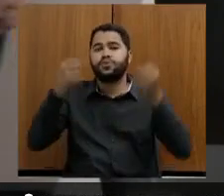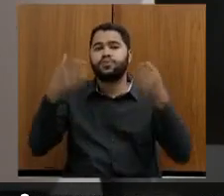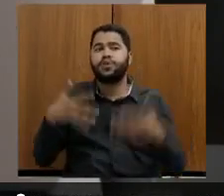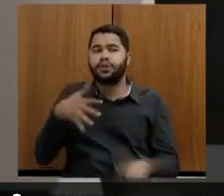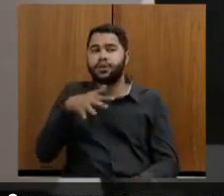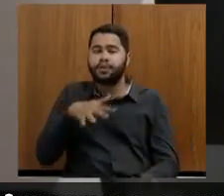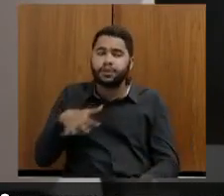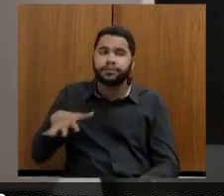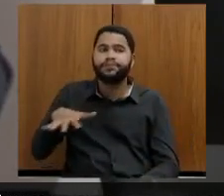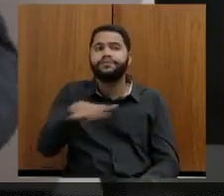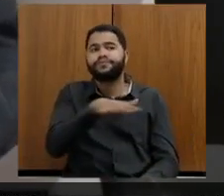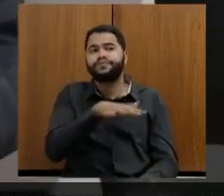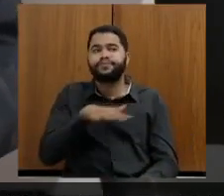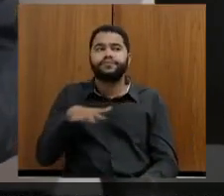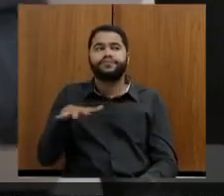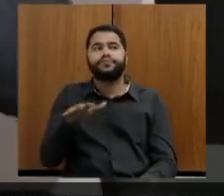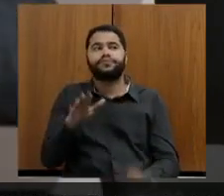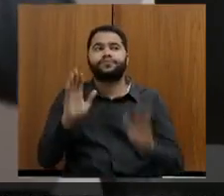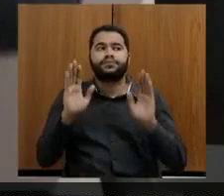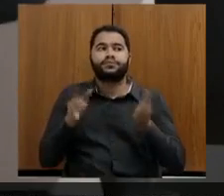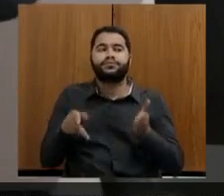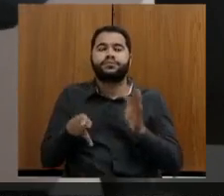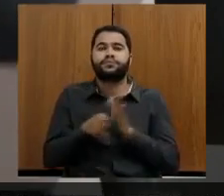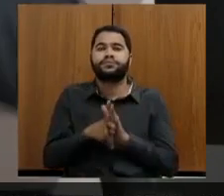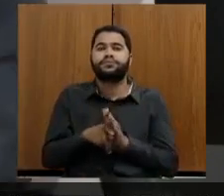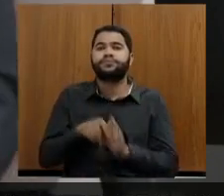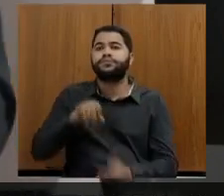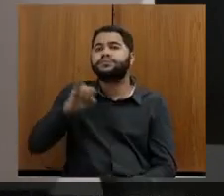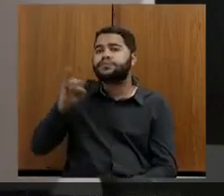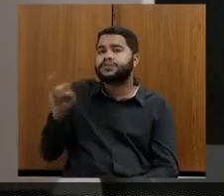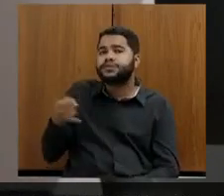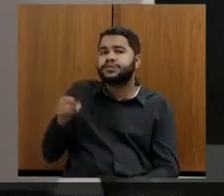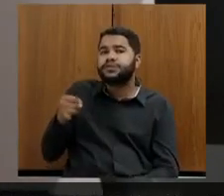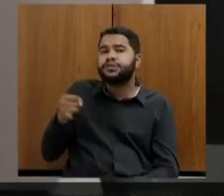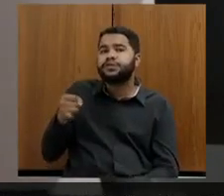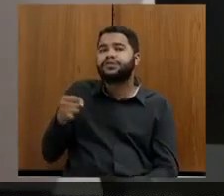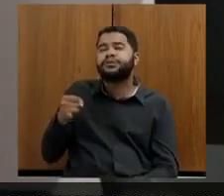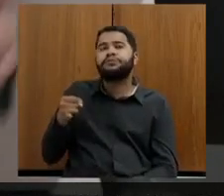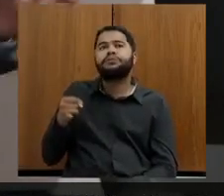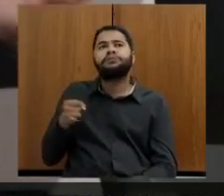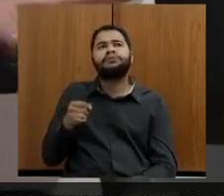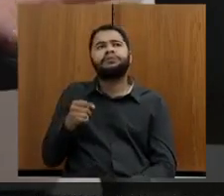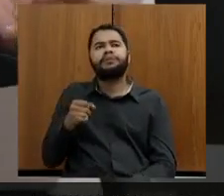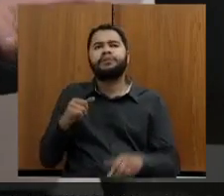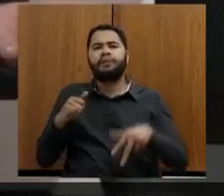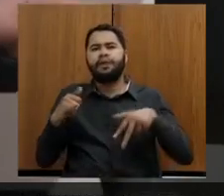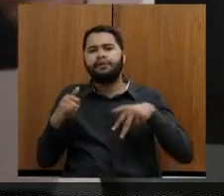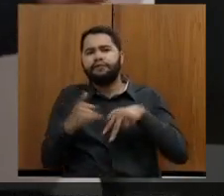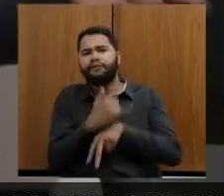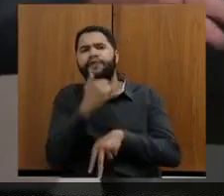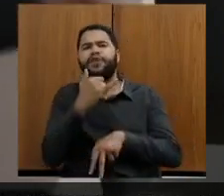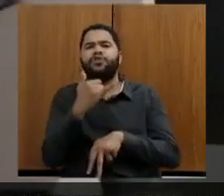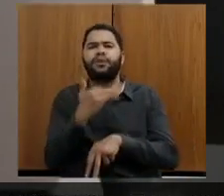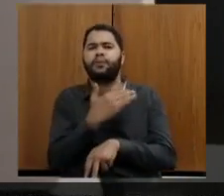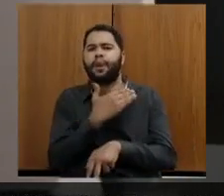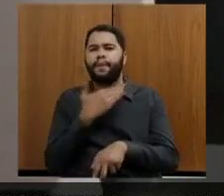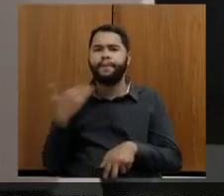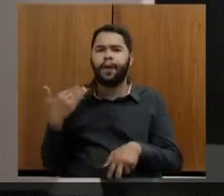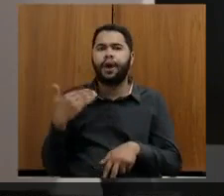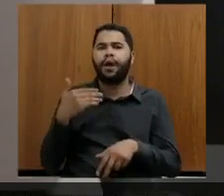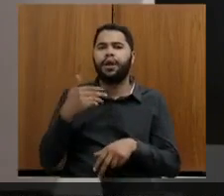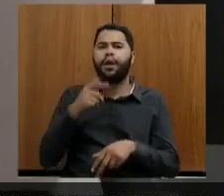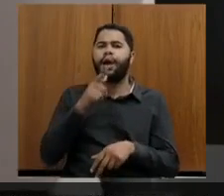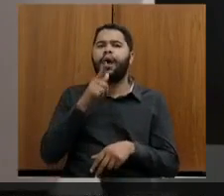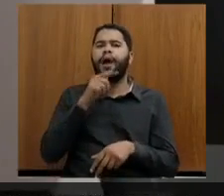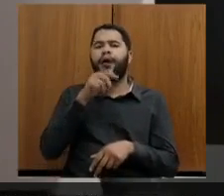de uma região deputado do serviço da viola que a região que chega em janeiro você tem muitas vítimas de afogamento por conta